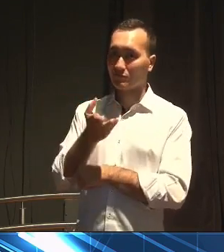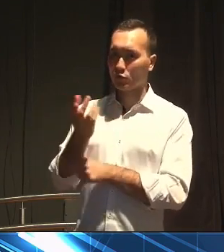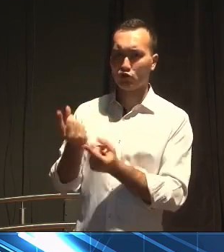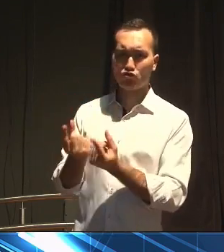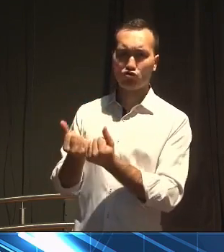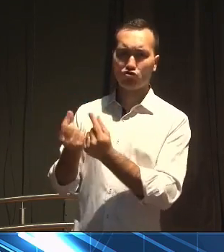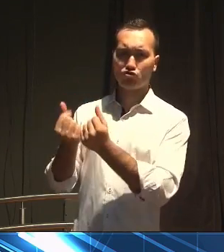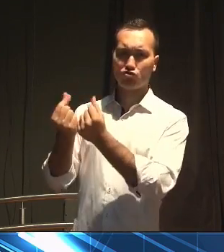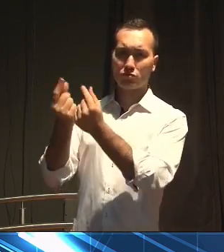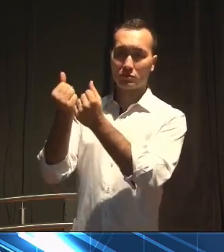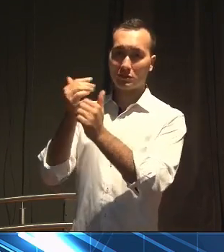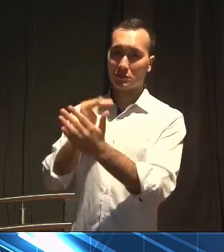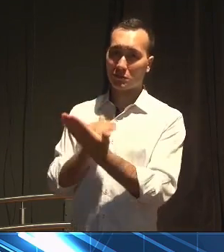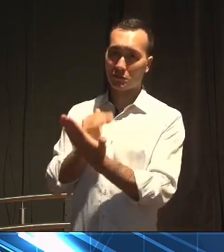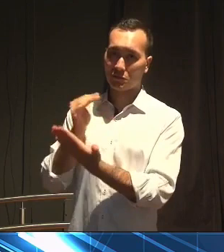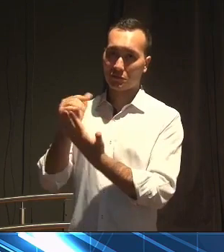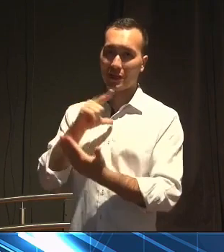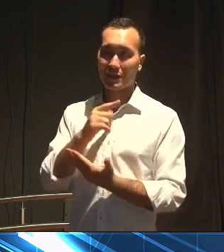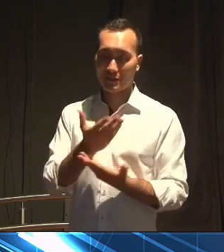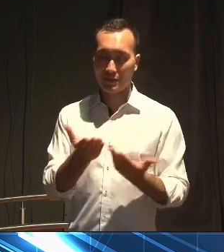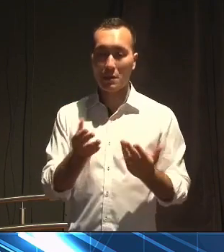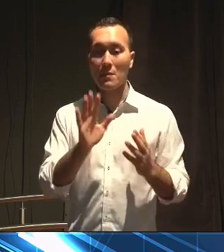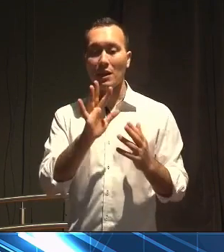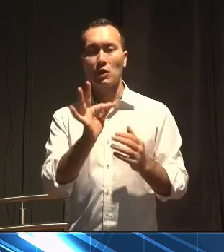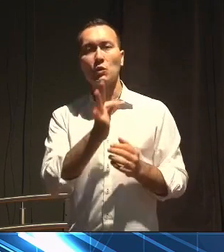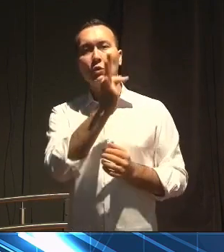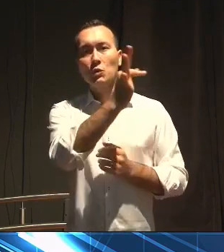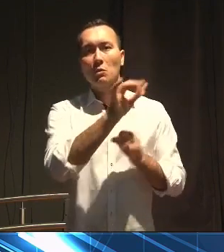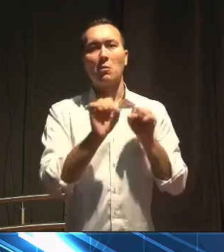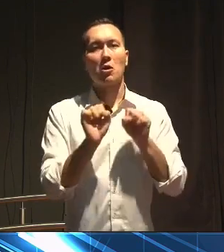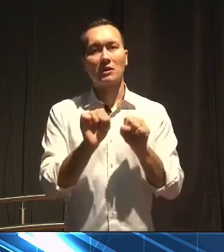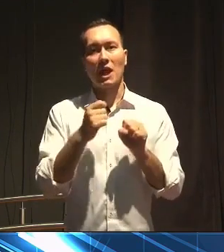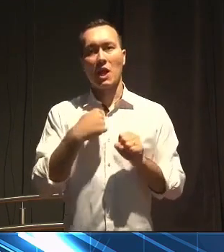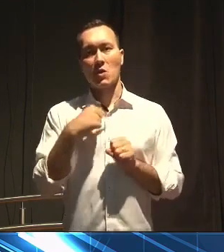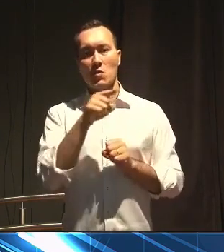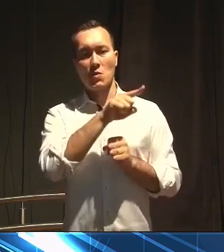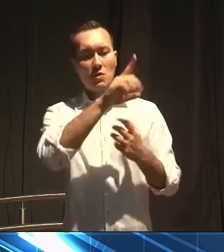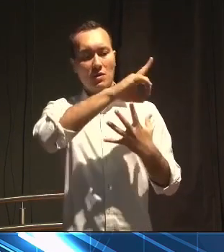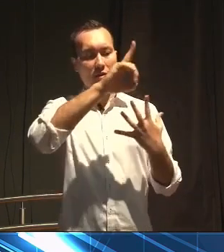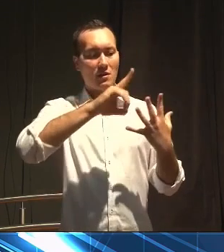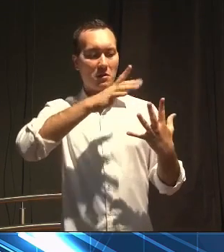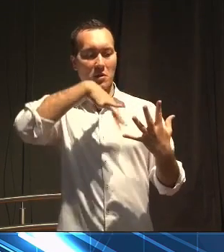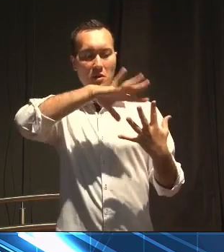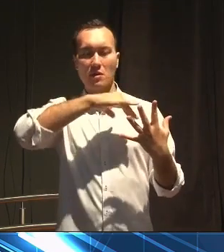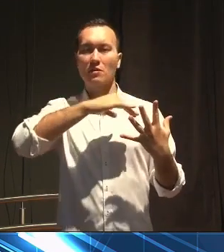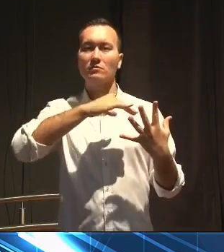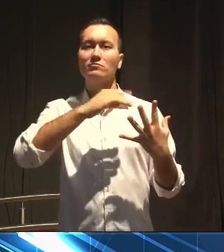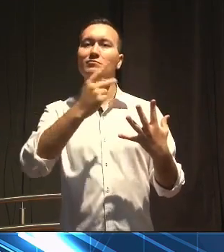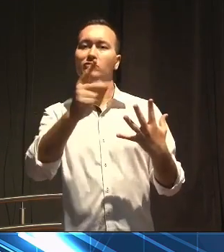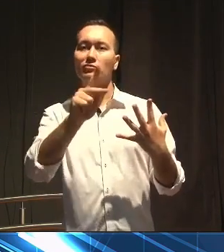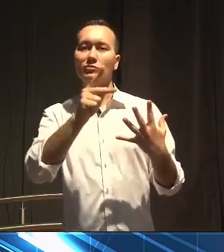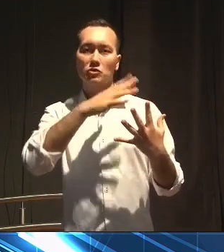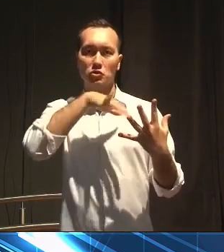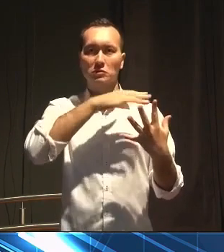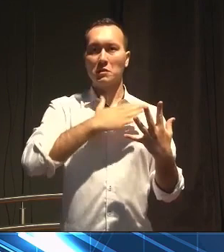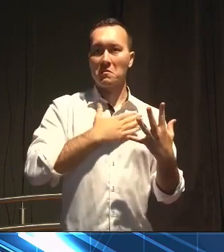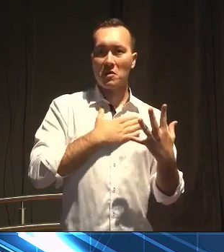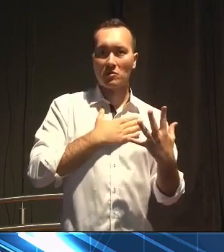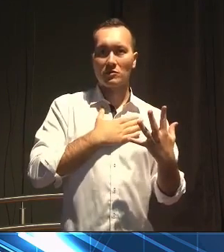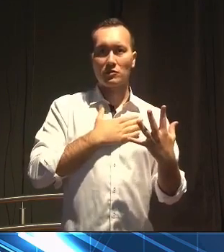dos nossos dados. E isso é o que a gente chama de Web3. Oxi, fui